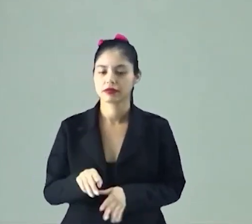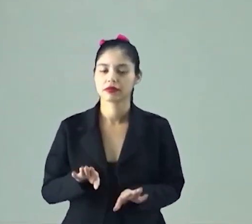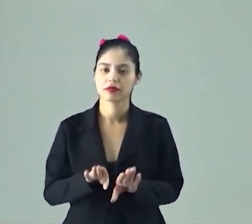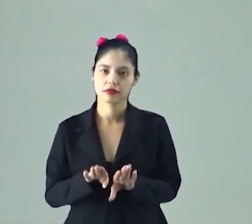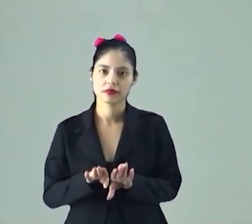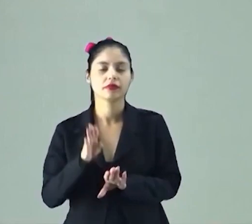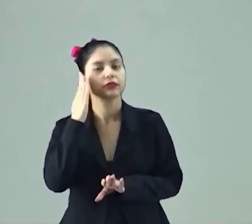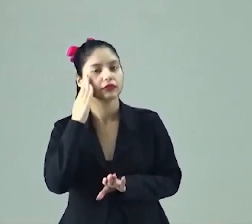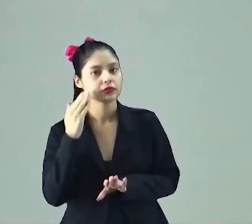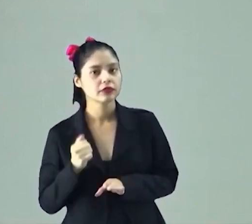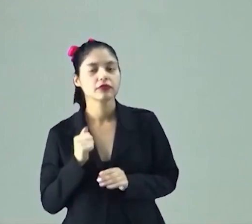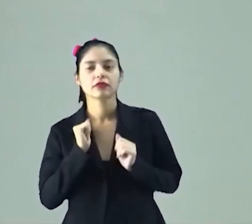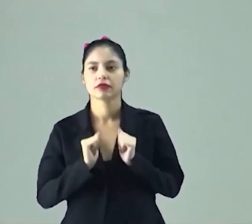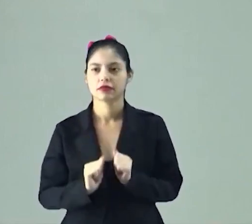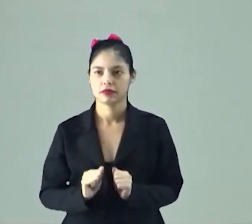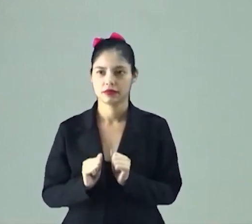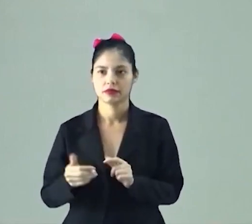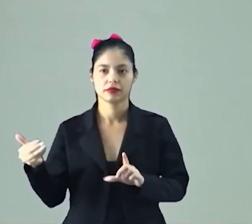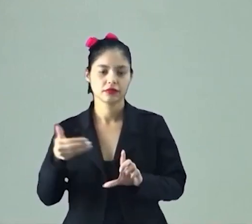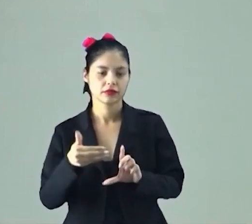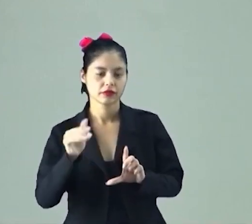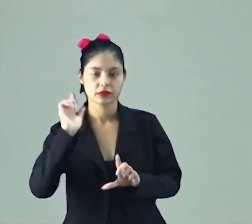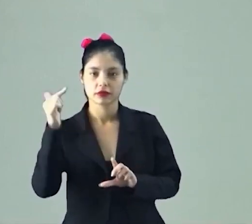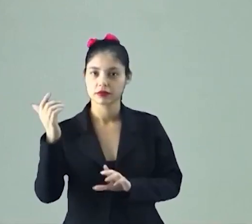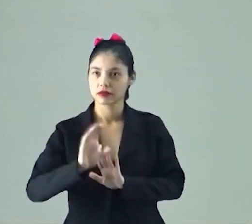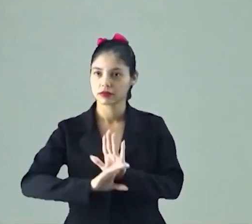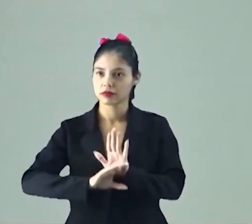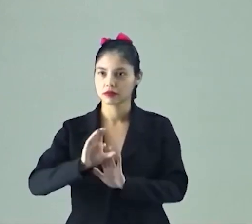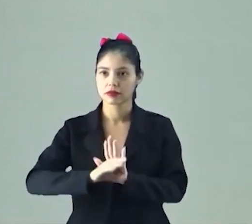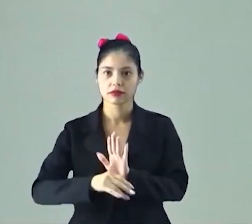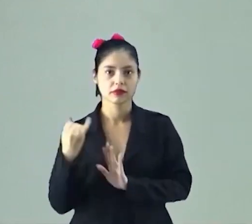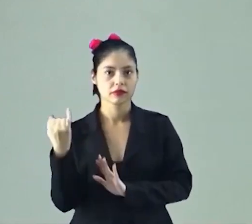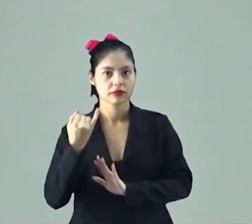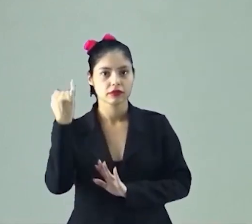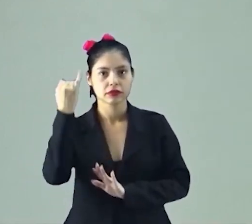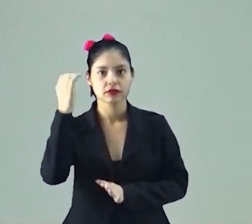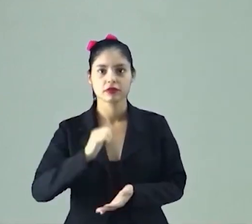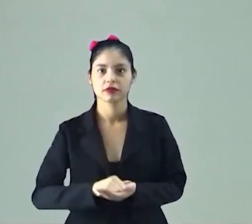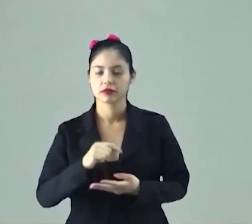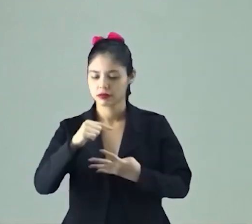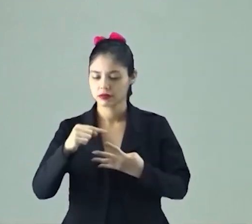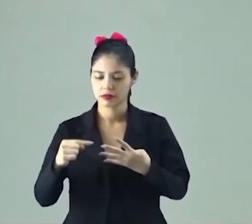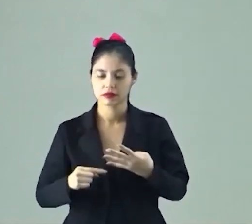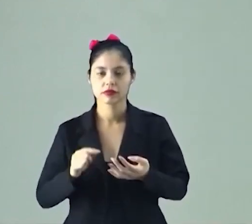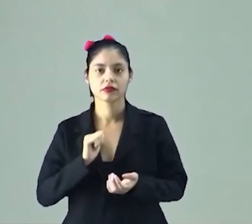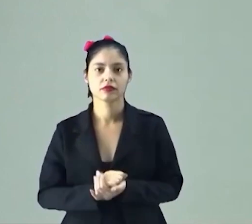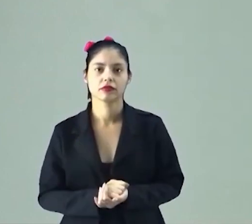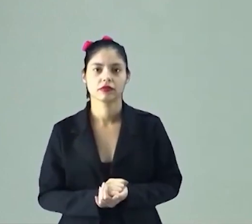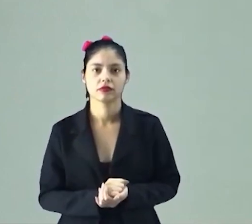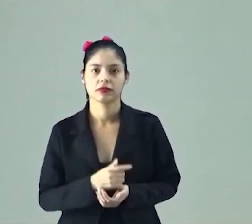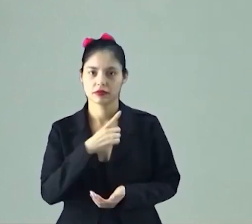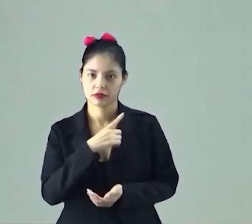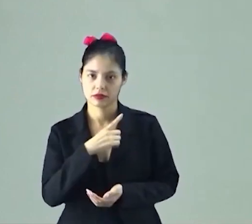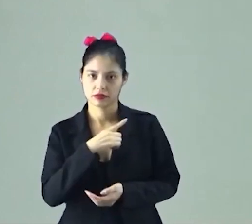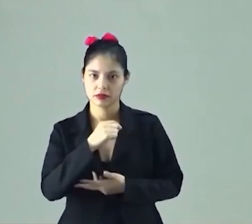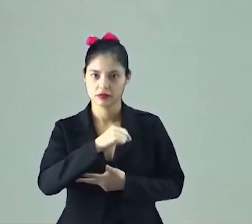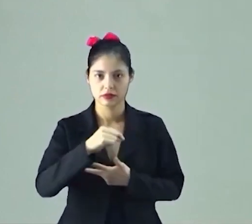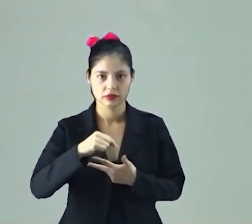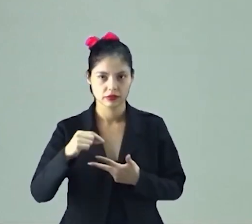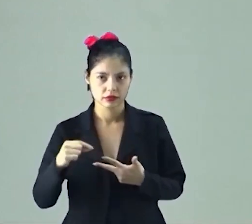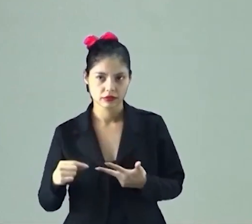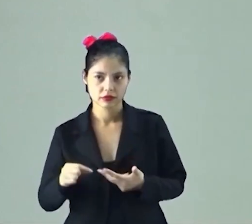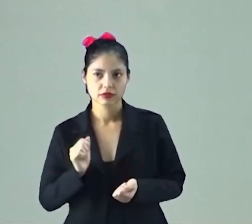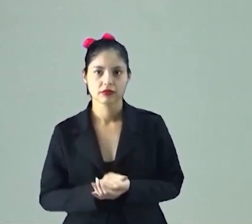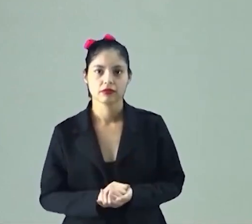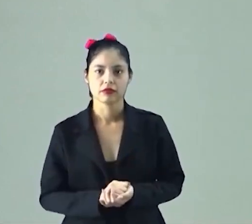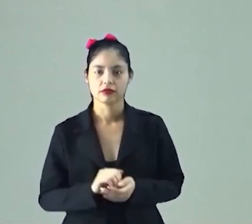sabe que dentro da plataforma você pode acessar os outros conteúdos importantes das 4 áreas de conhecimento que caem no Enem, tudo bem? Então a